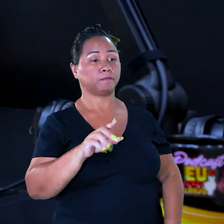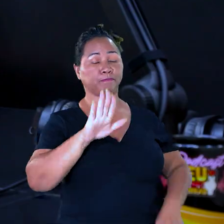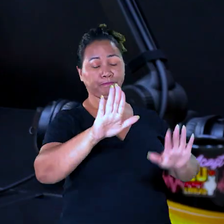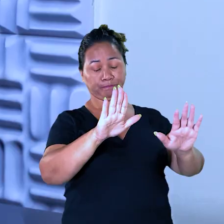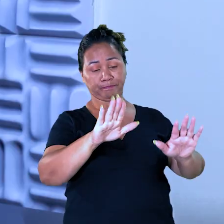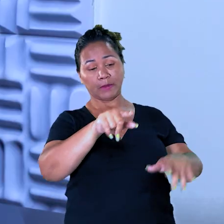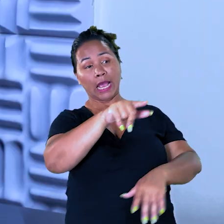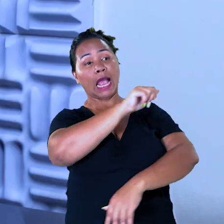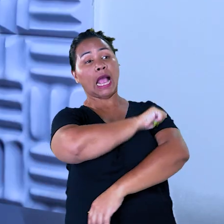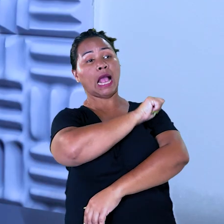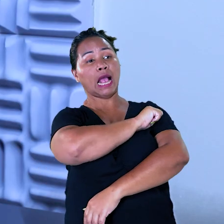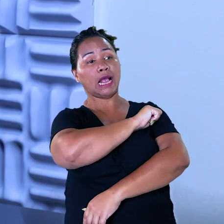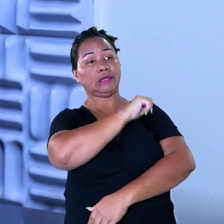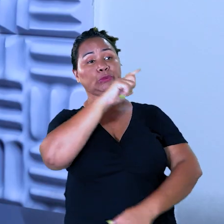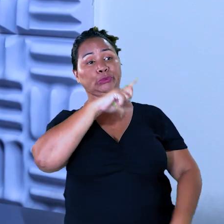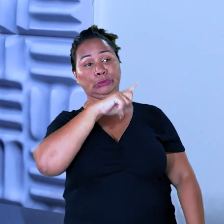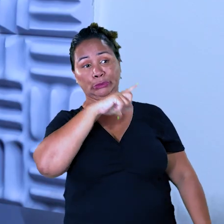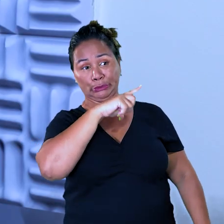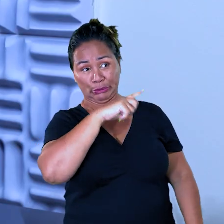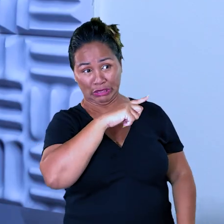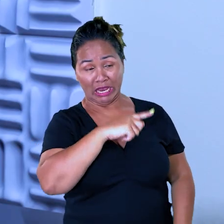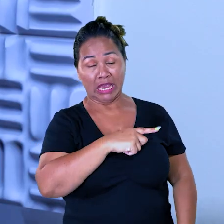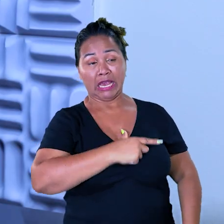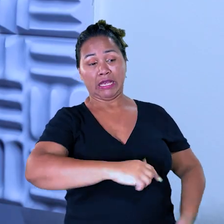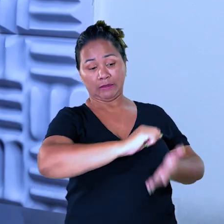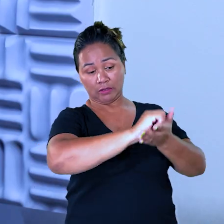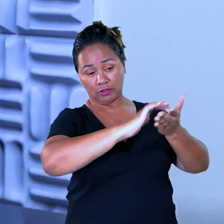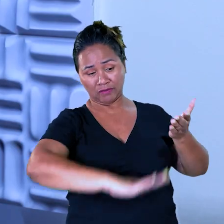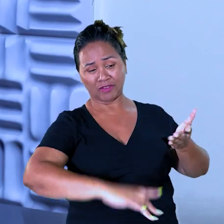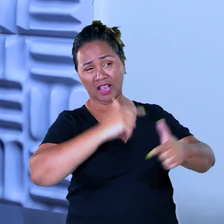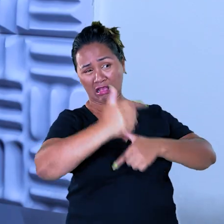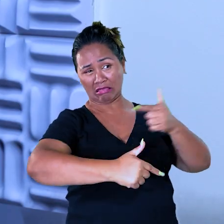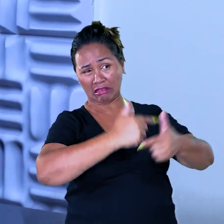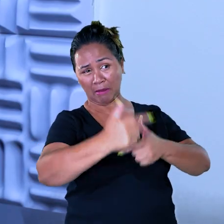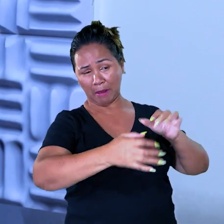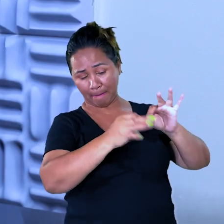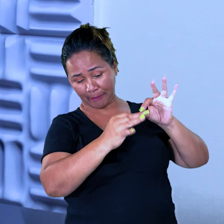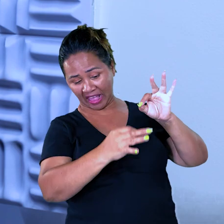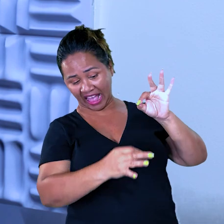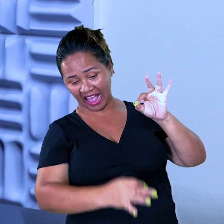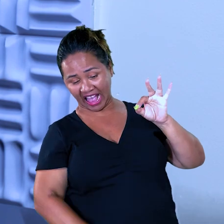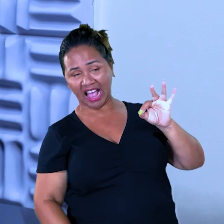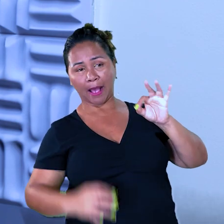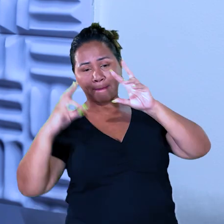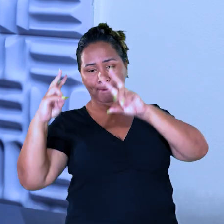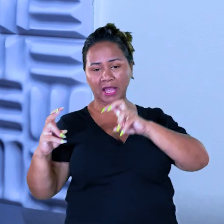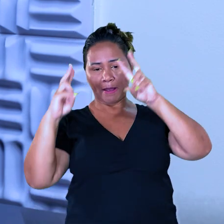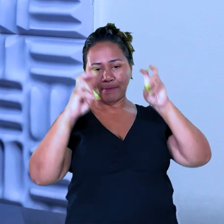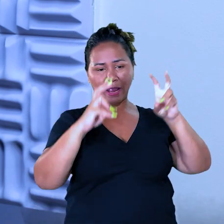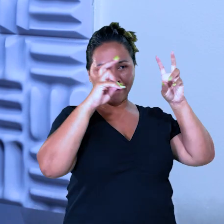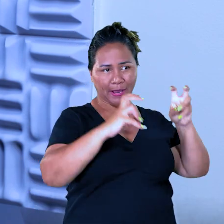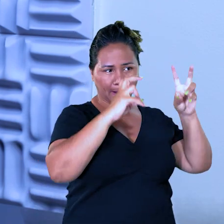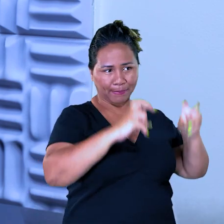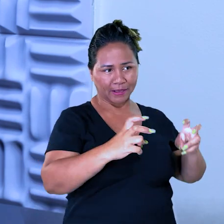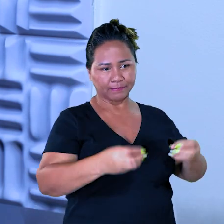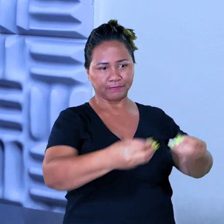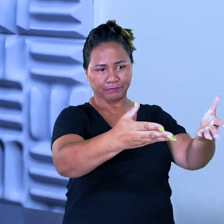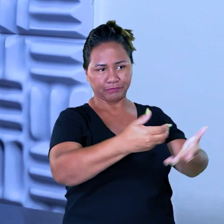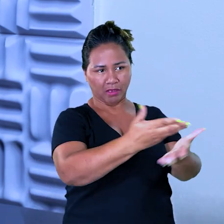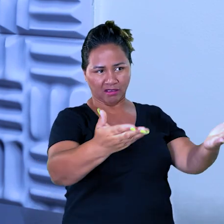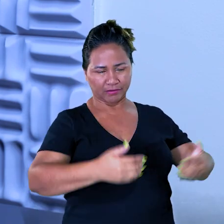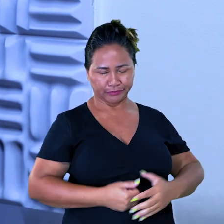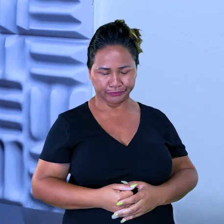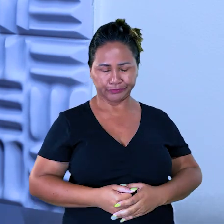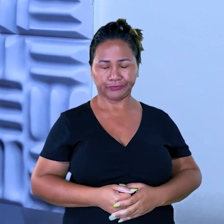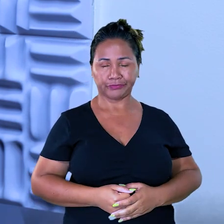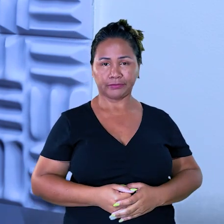só surdos. Tinha DA, tinha deficiência intelectual, tinha várias coisas ali misturadas. E aí, eles pegaram um tema